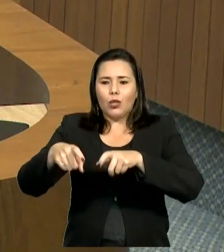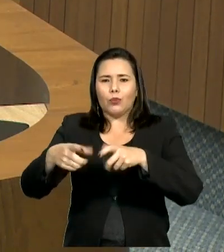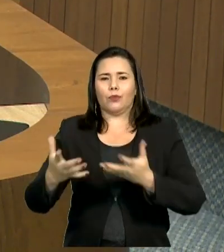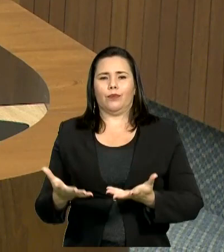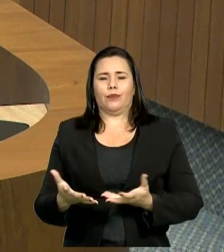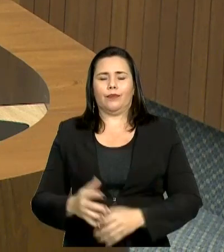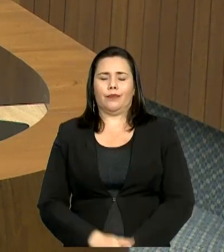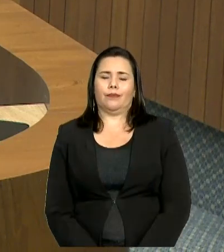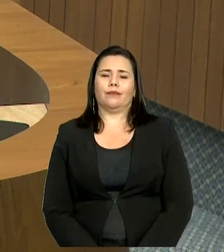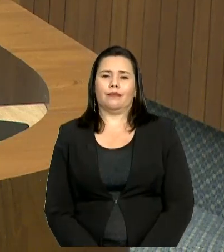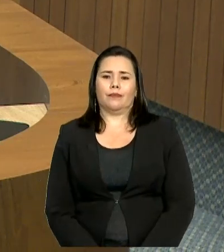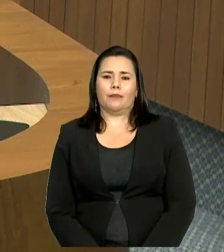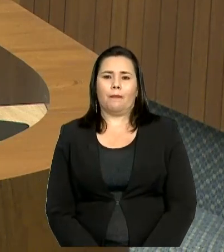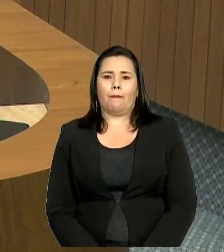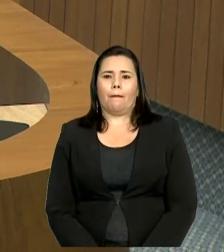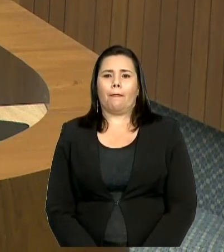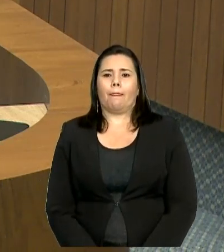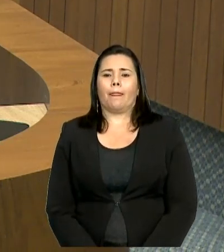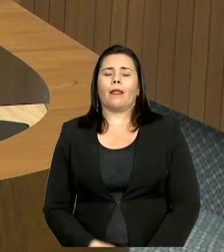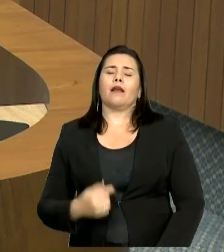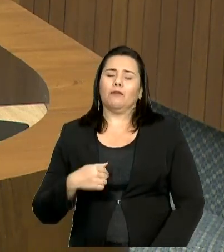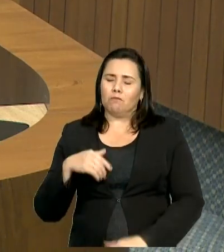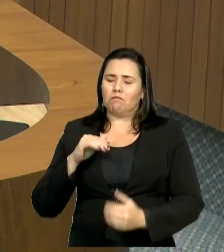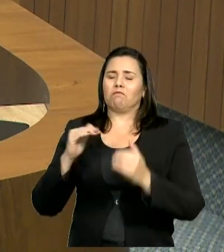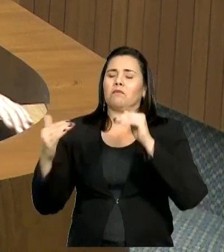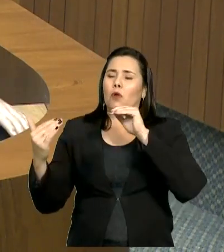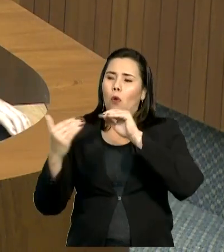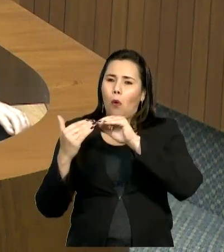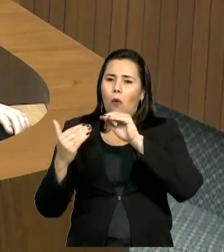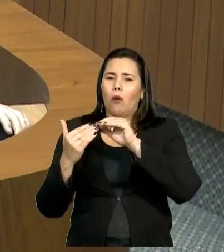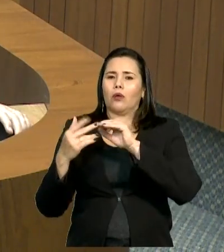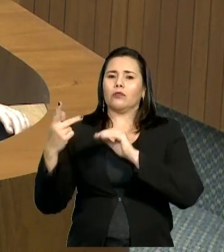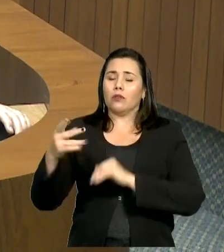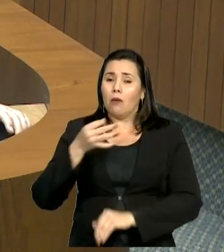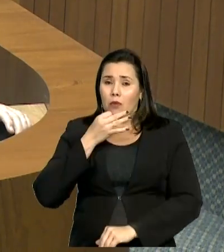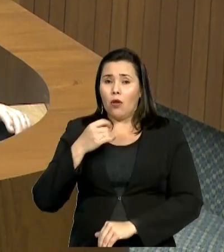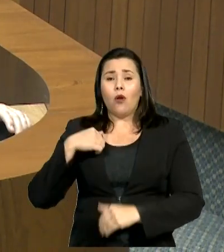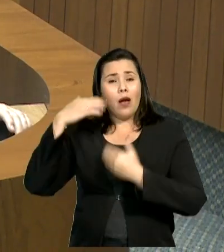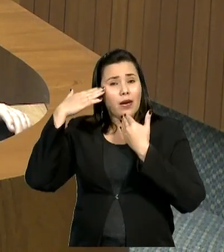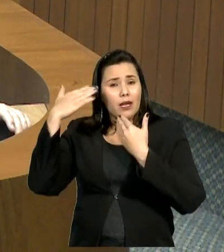agradeço aí a parte dos dois deputados e encerro o meu discurso.